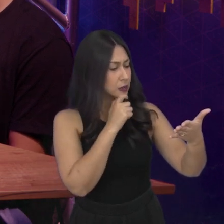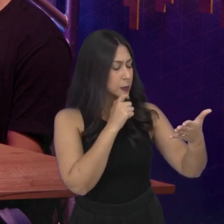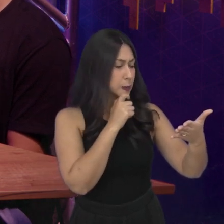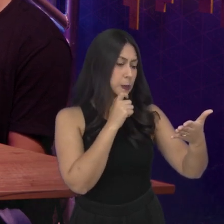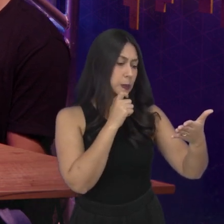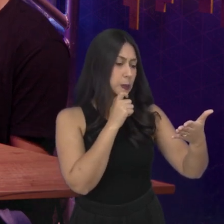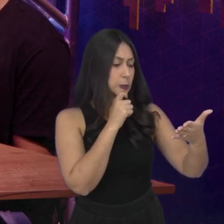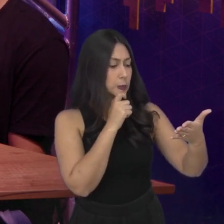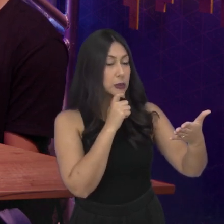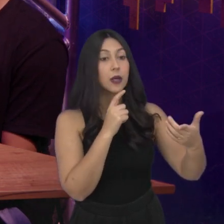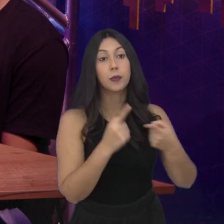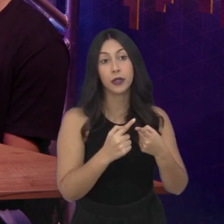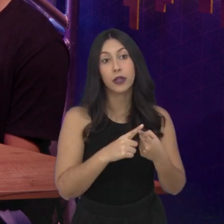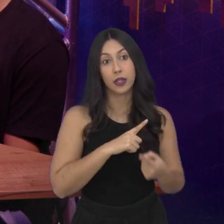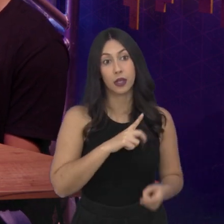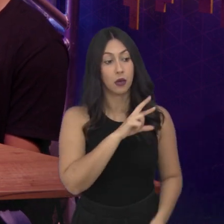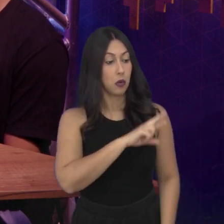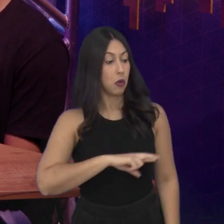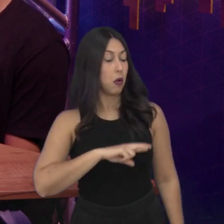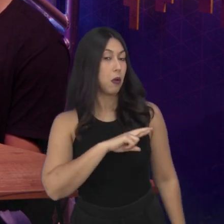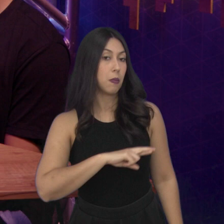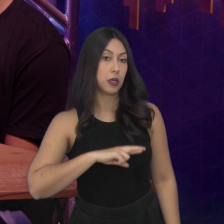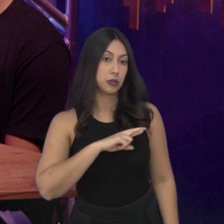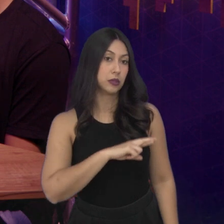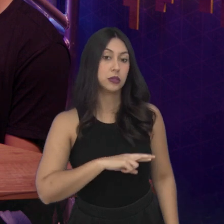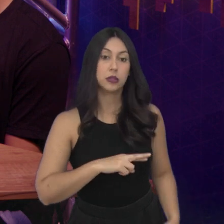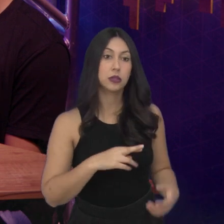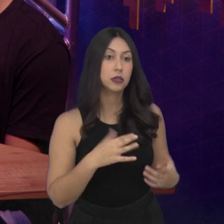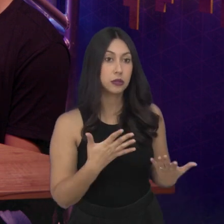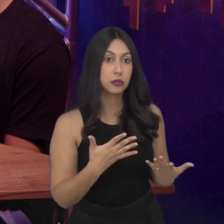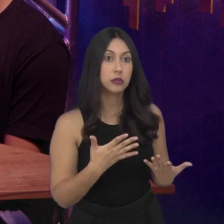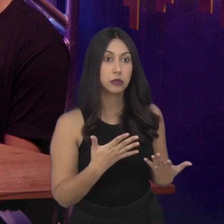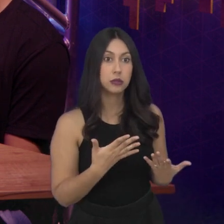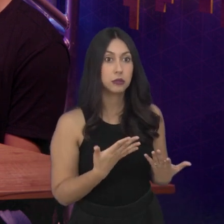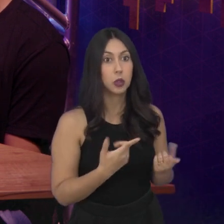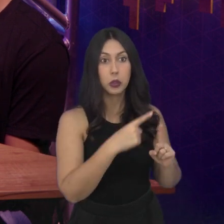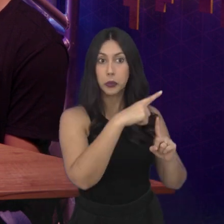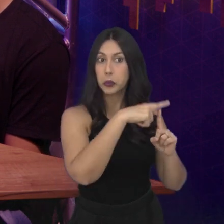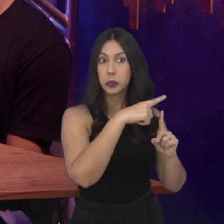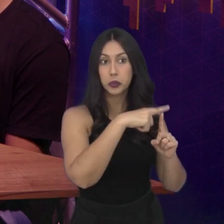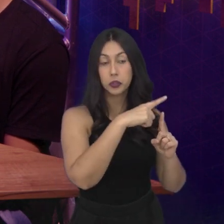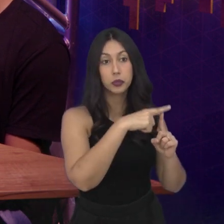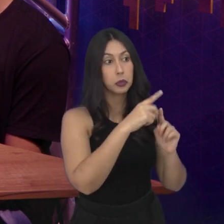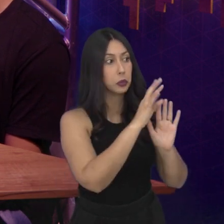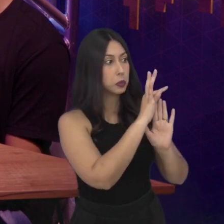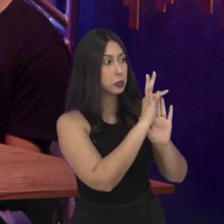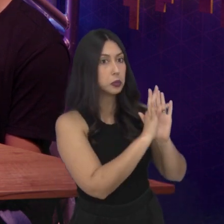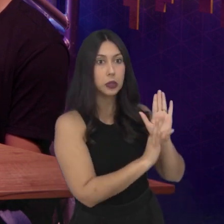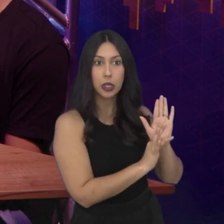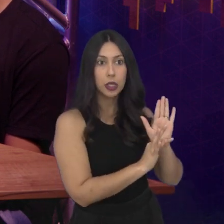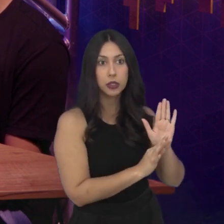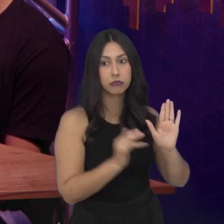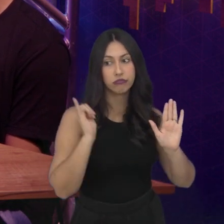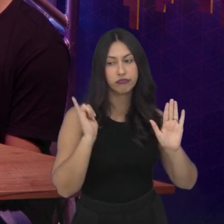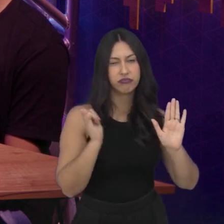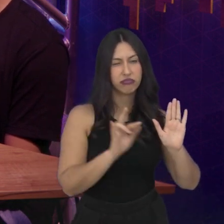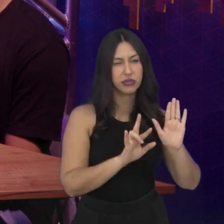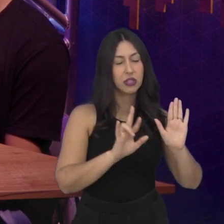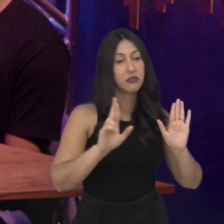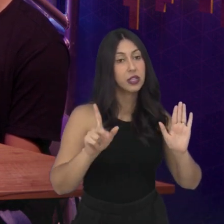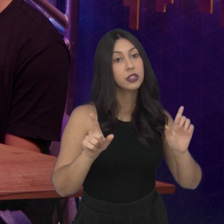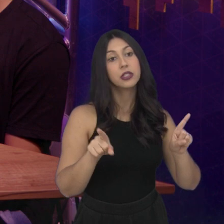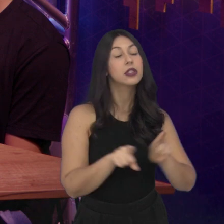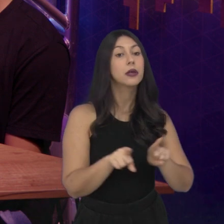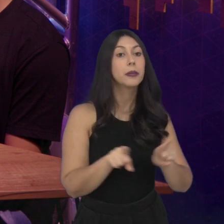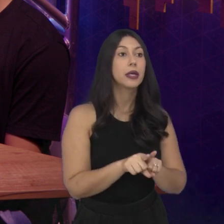romance. A gente tem 2 romances, né? O romance como gênero textual, né? Que é diferente de crônica, conto,